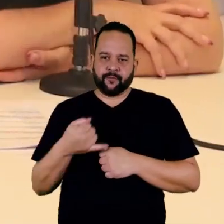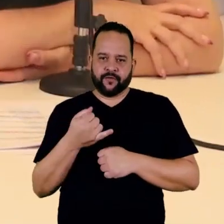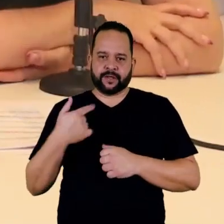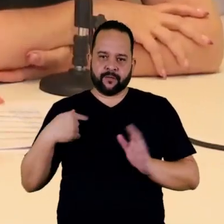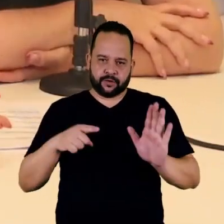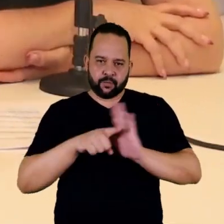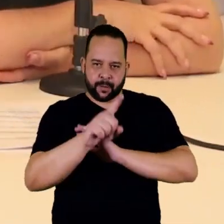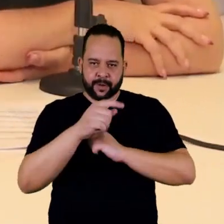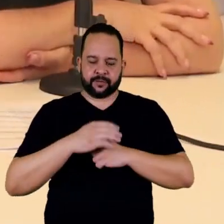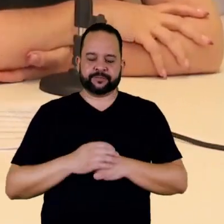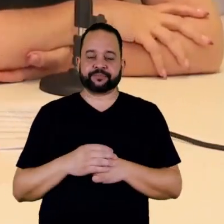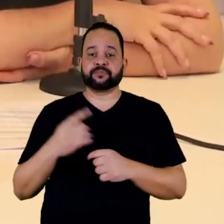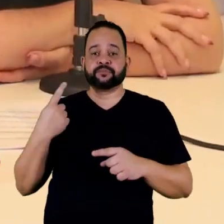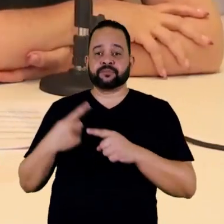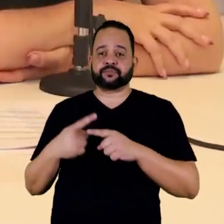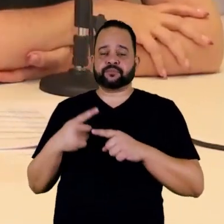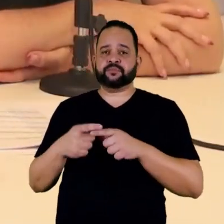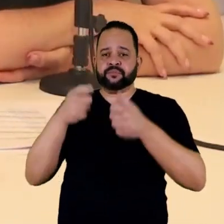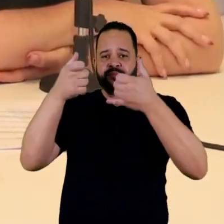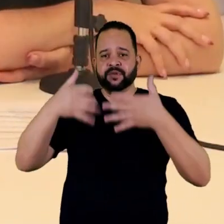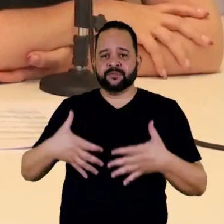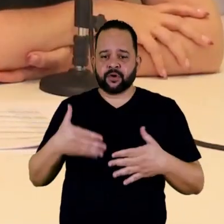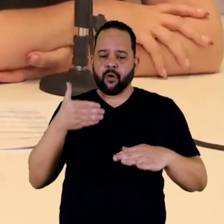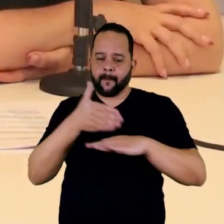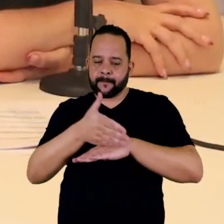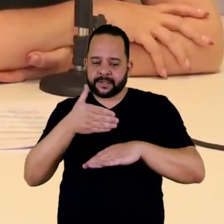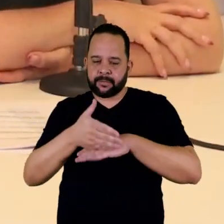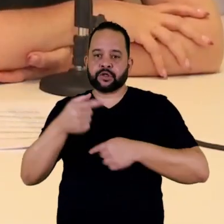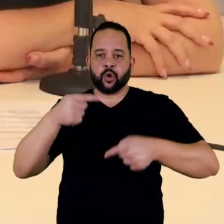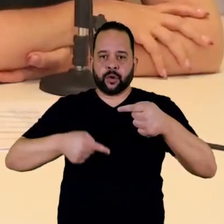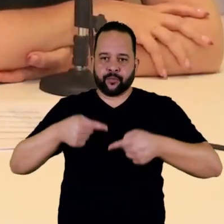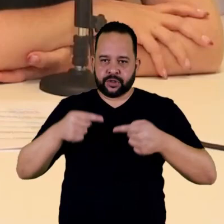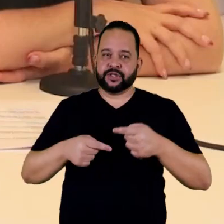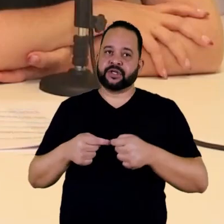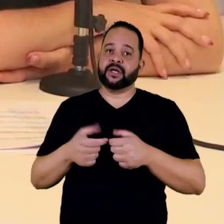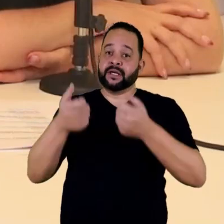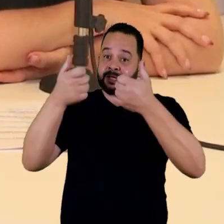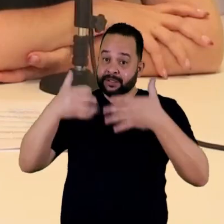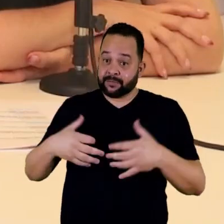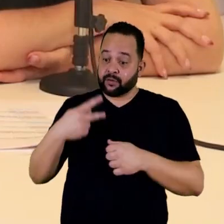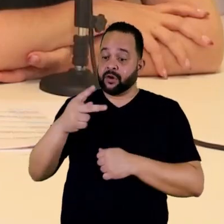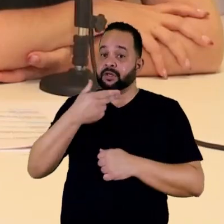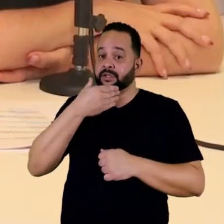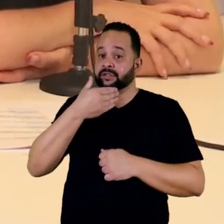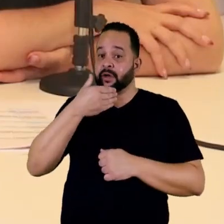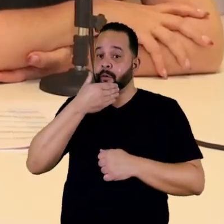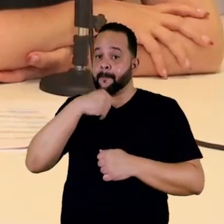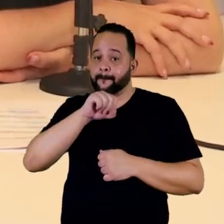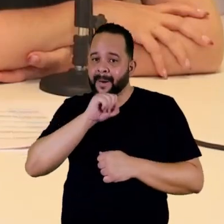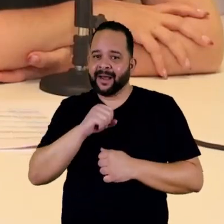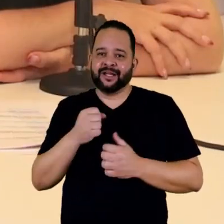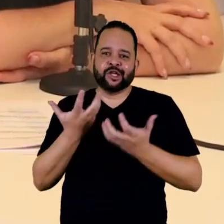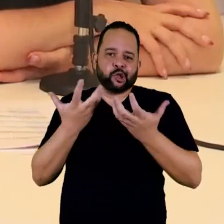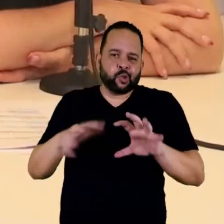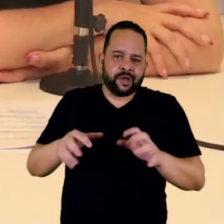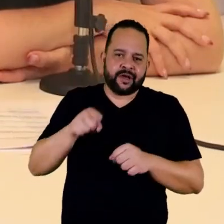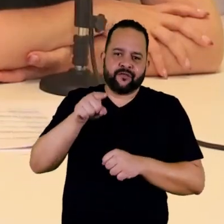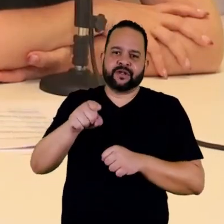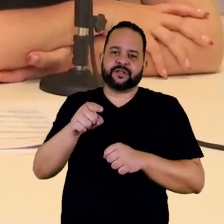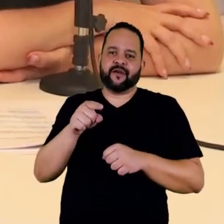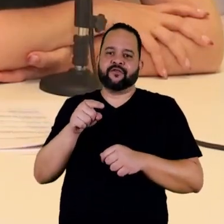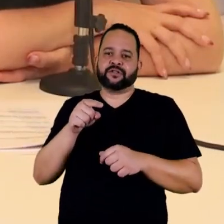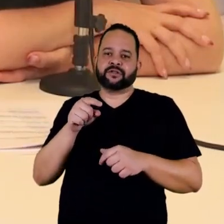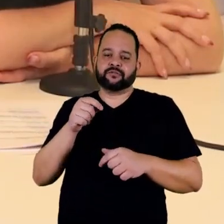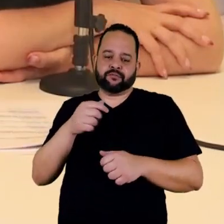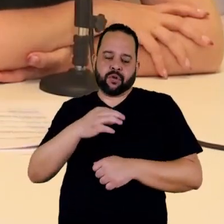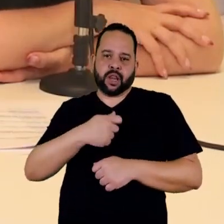porque Marila falou muito dessa participação dela na política e falou inclusive que seu pai eh não queria que você fosse delegada como